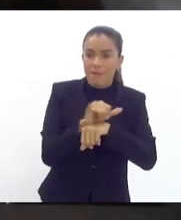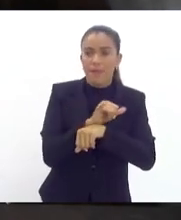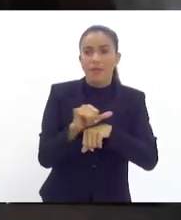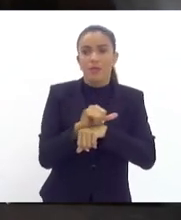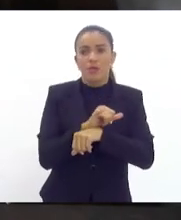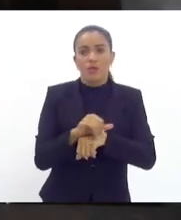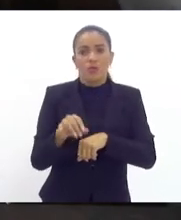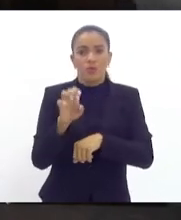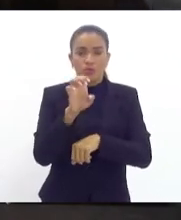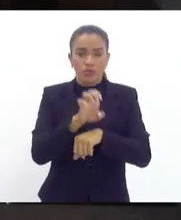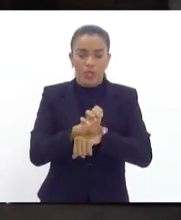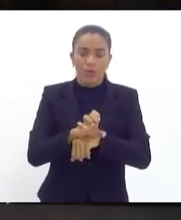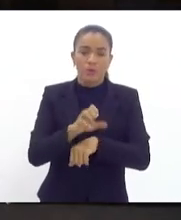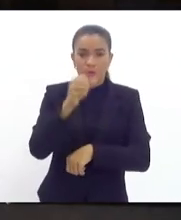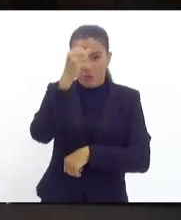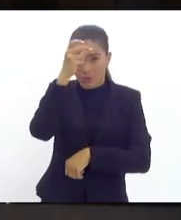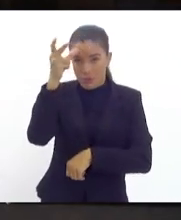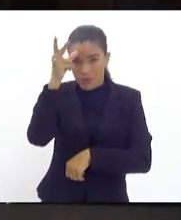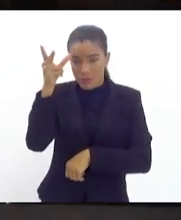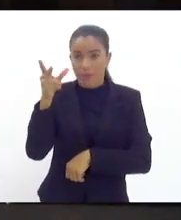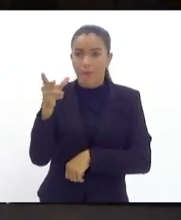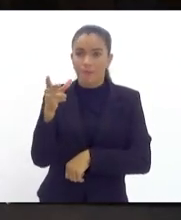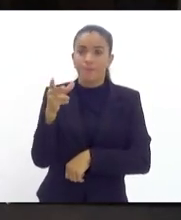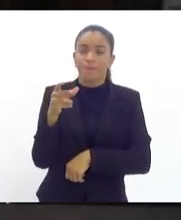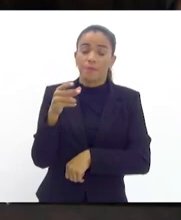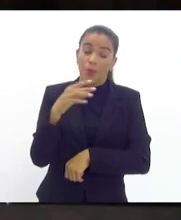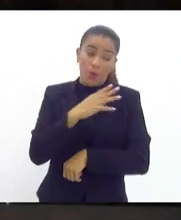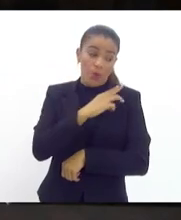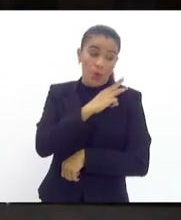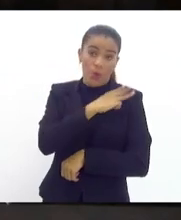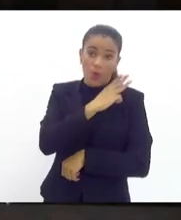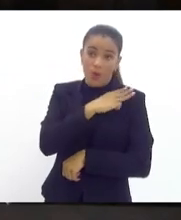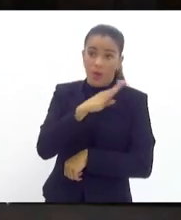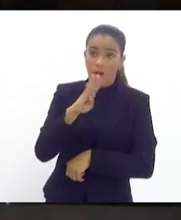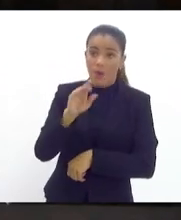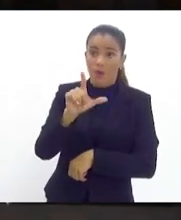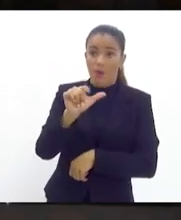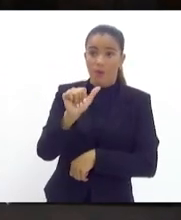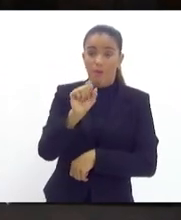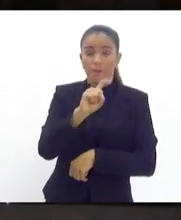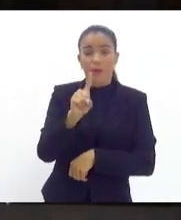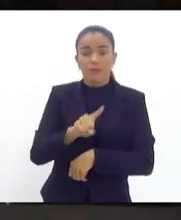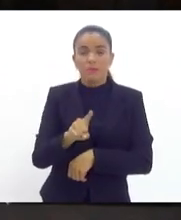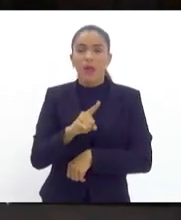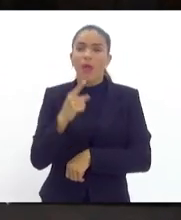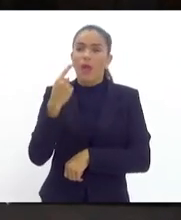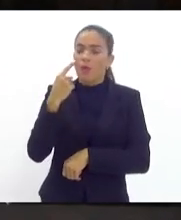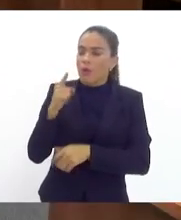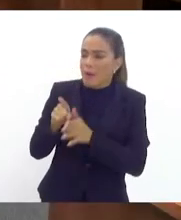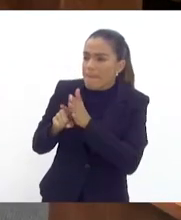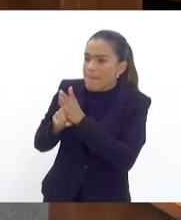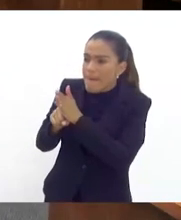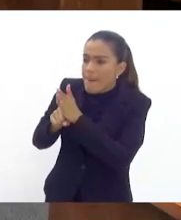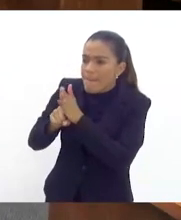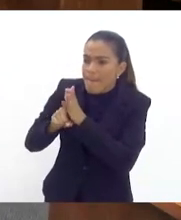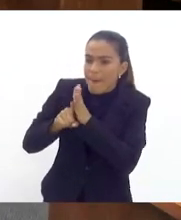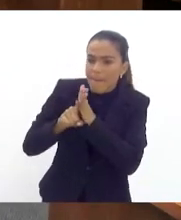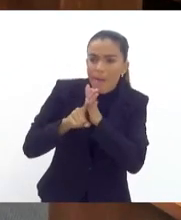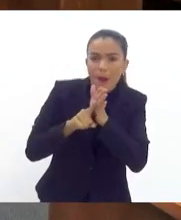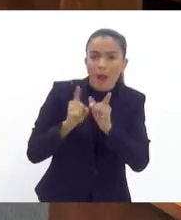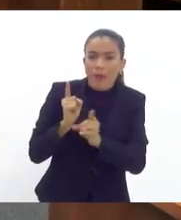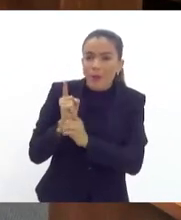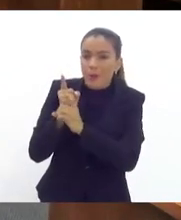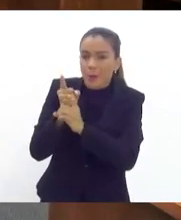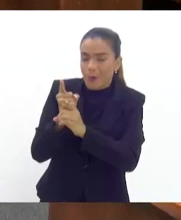Estado quanto do município para que a gente possa fazer Coronel blas um raio-x mesmo uma varredura em toda região poderia identificar os pontos